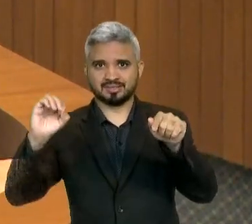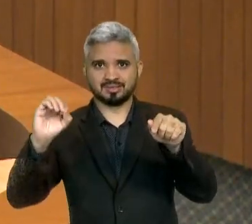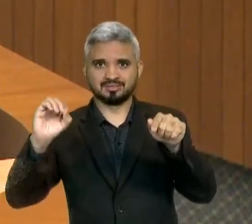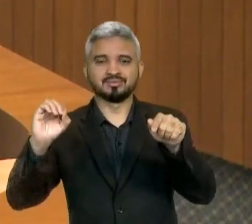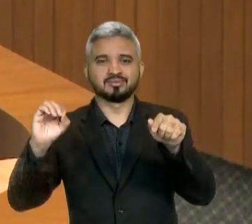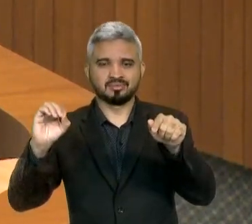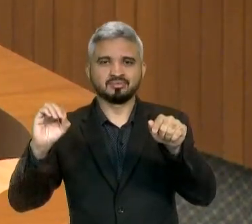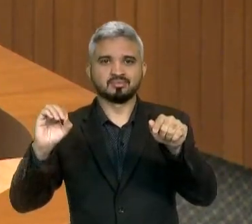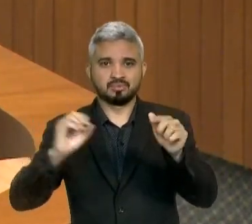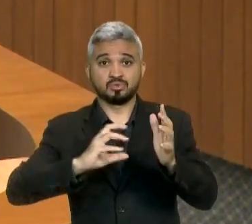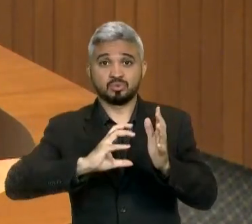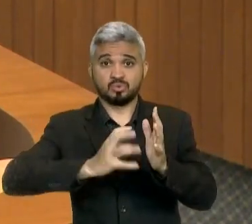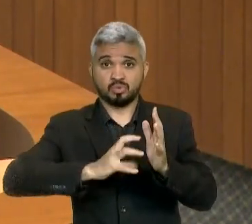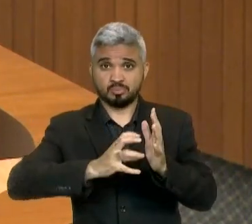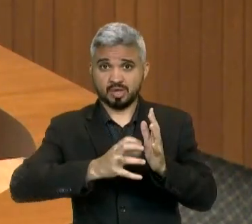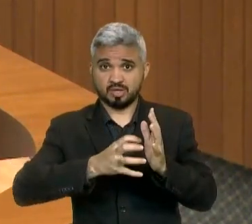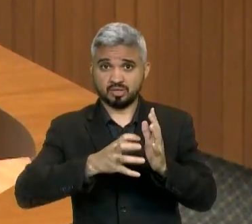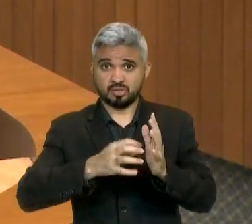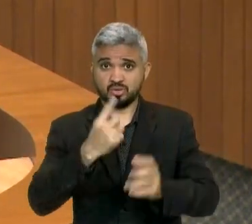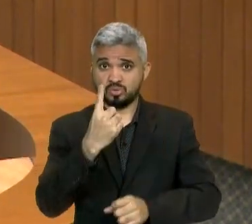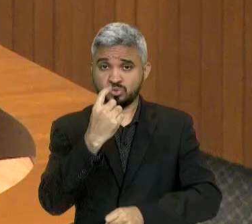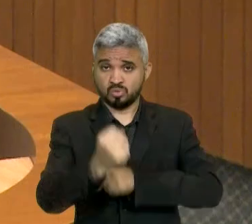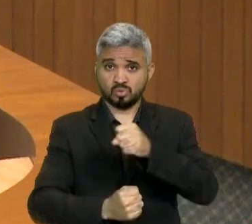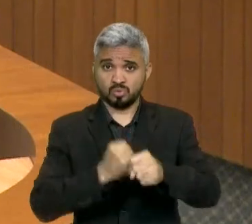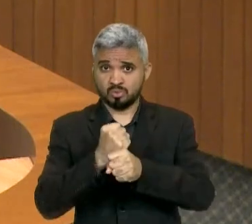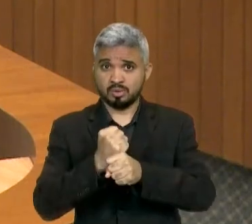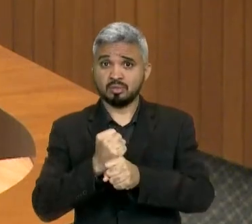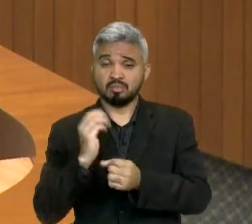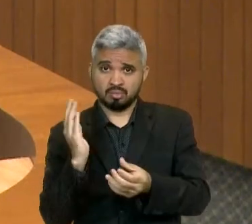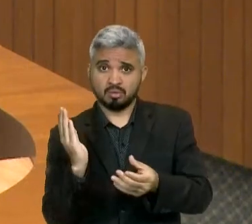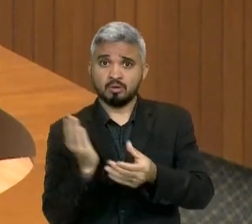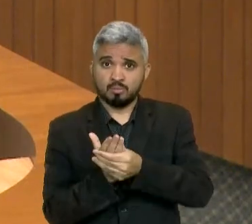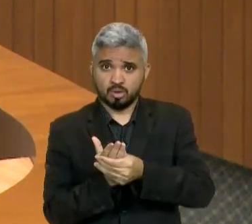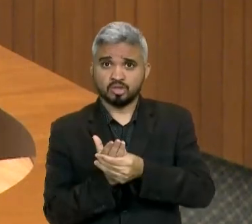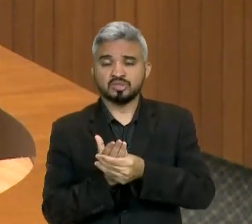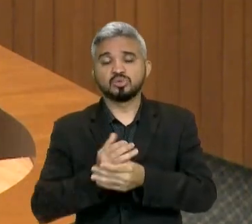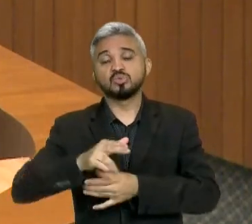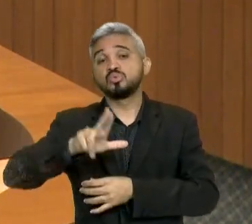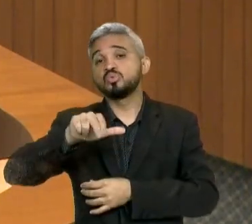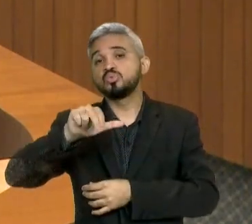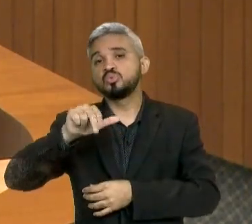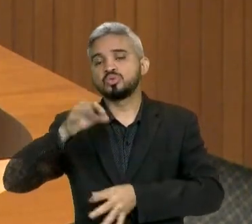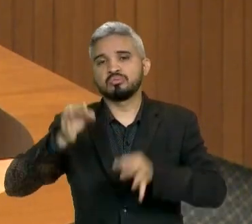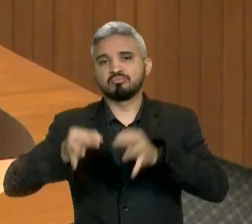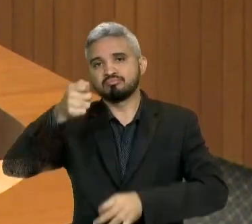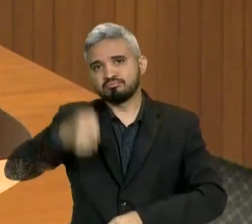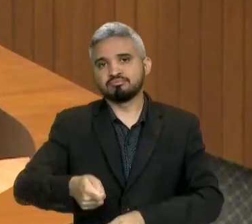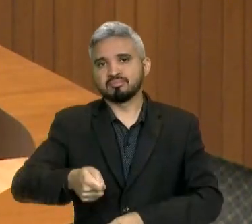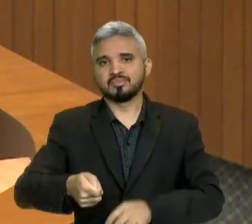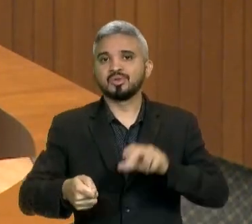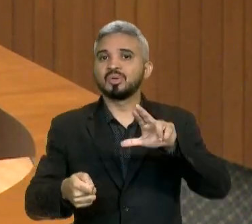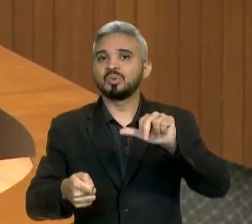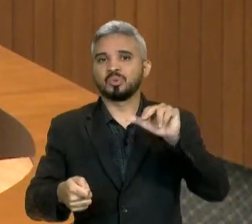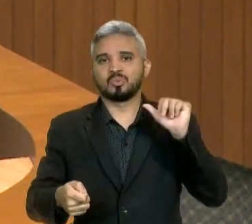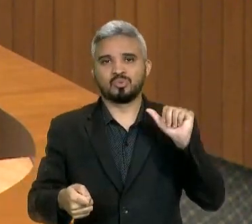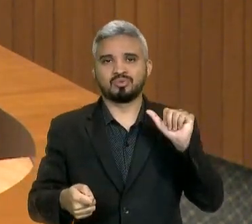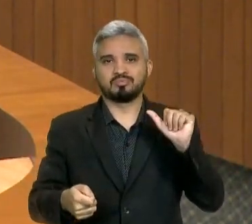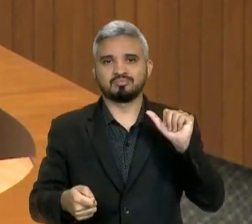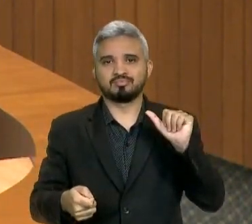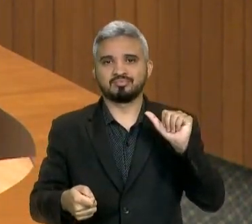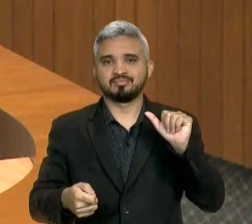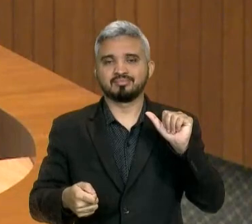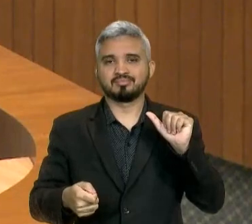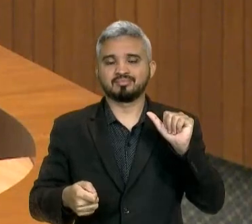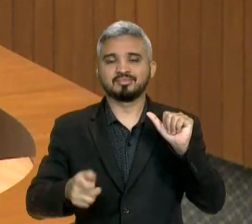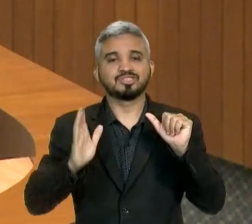partido, que há mais de um ano tem um processo contra mim que nunca julgou, que ficou muito clara a perseguição lá dentro.